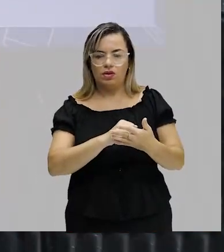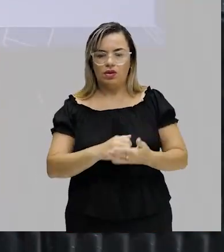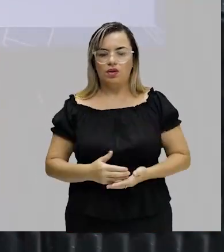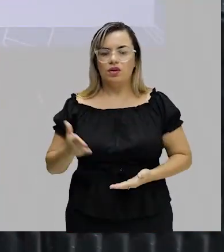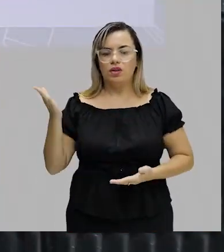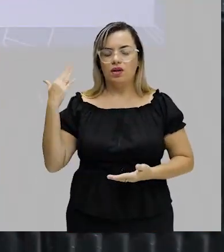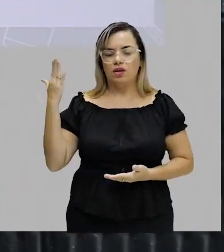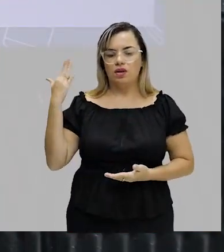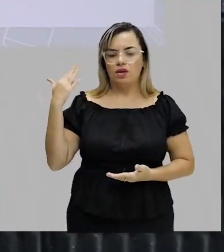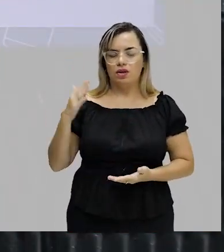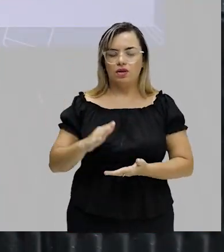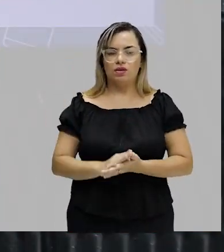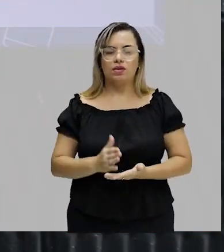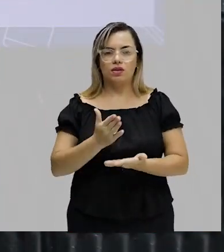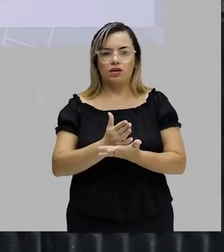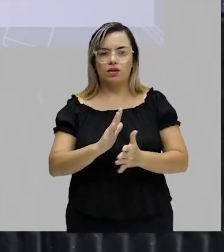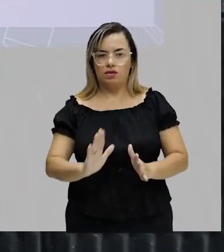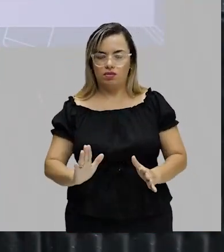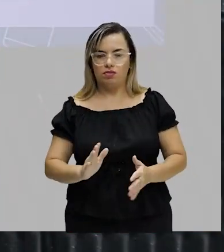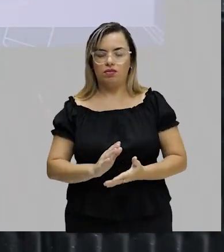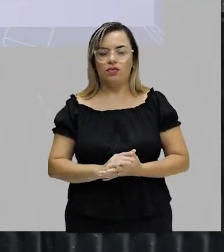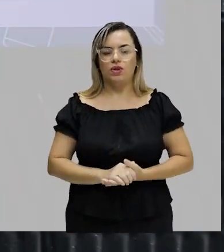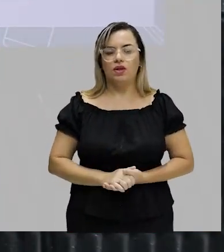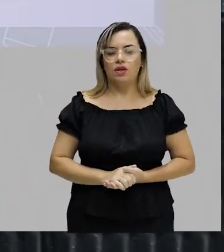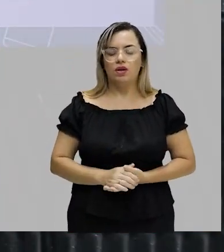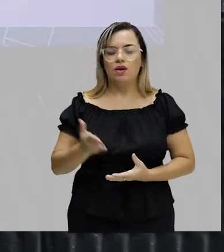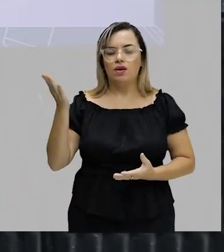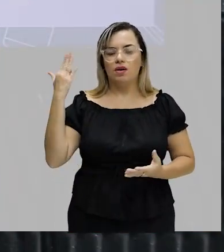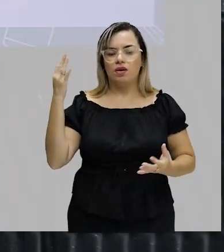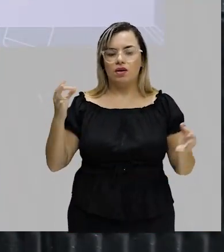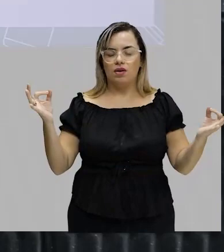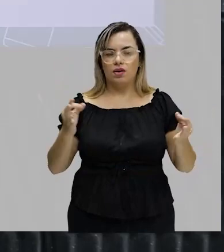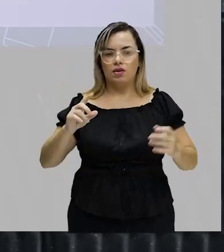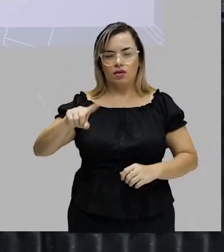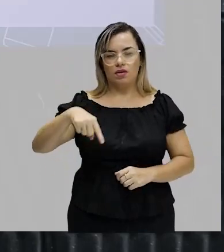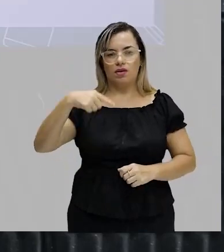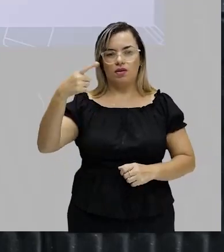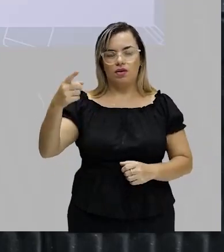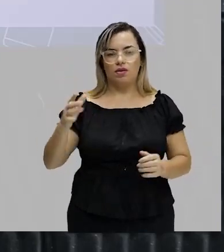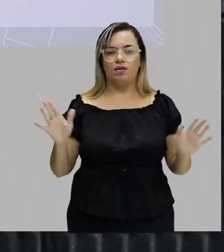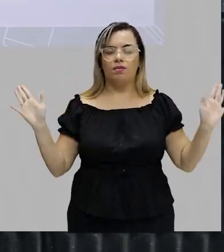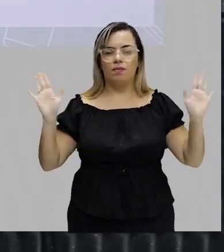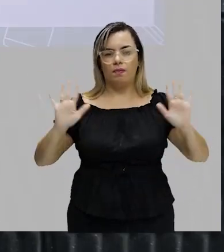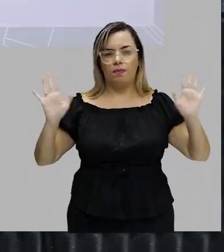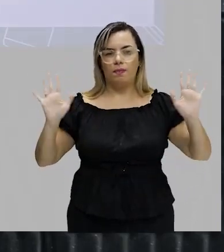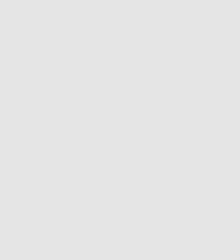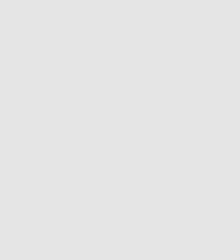Pessoal, nós encerramos por aqui. Hoje nós falamos de passado perfeito. Até a próxima e bye bye.